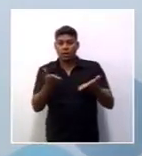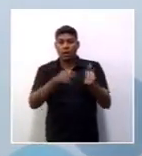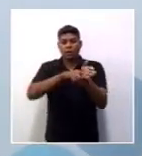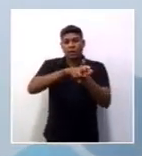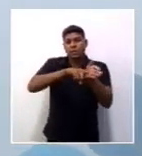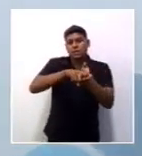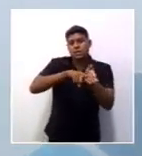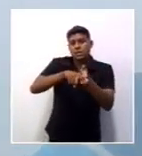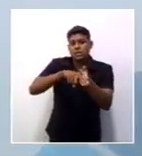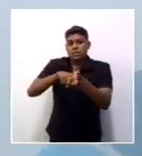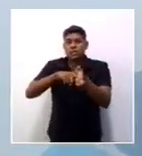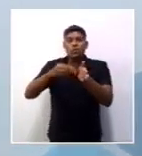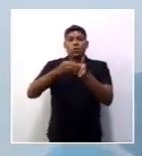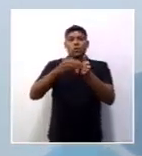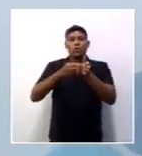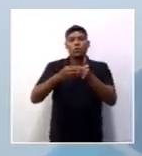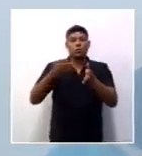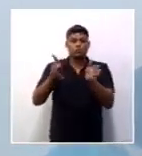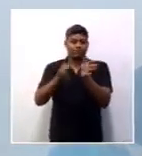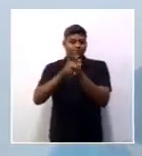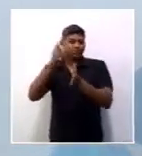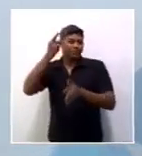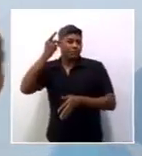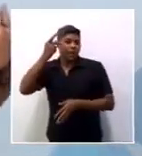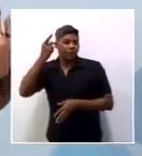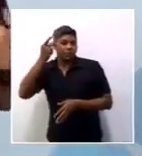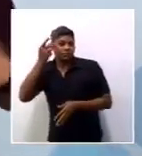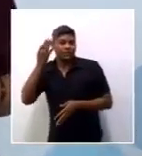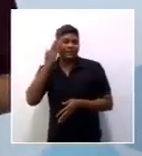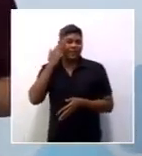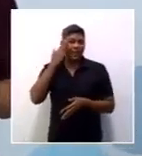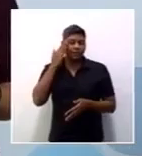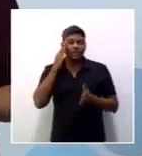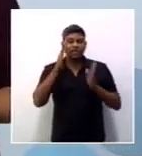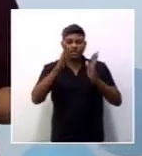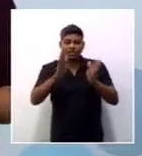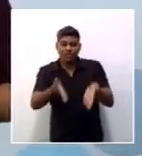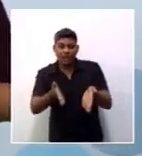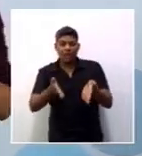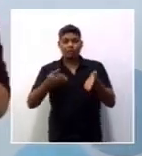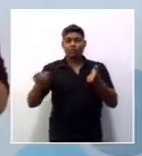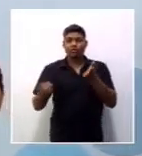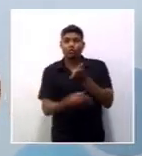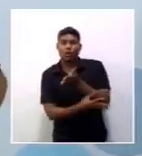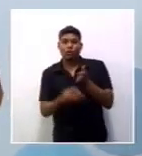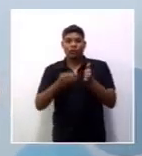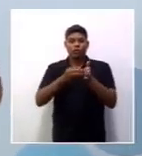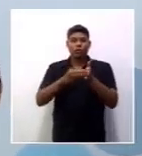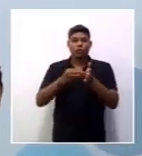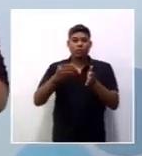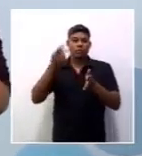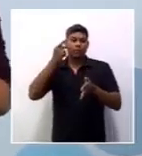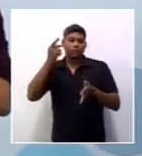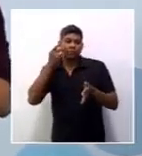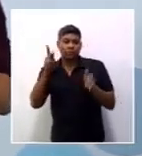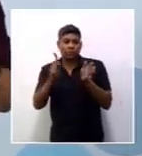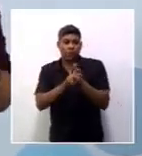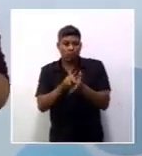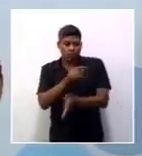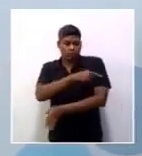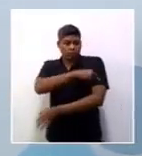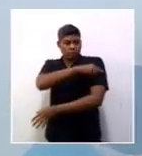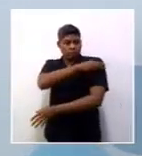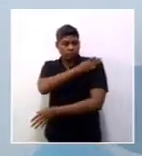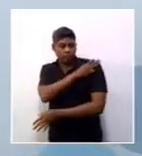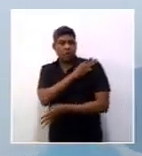do currículo paulista, Então, esse ano já foi instaurado o novo currículo paulista, para o ensino fundamental, e agora